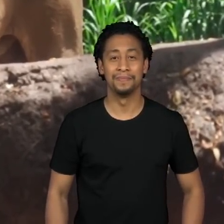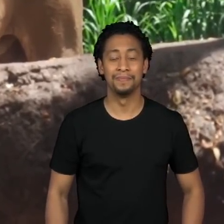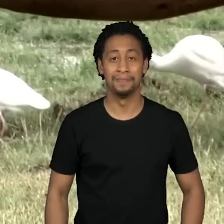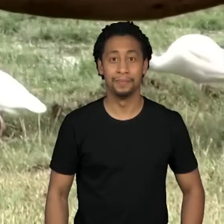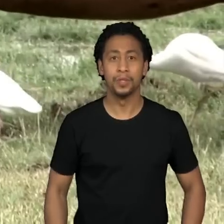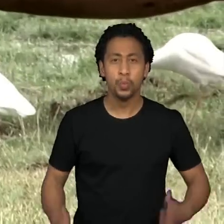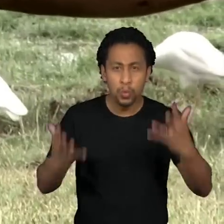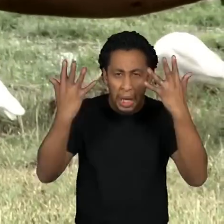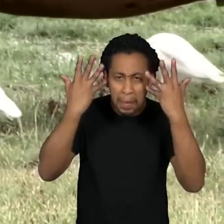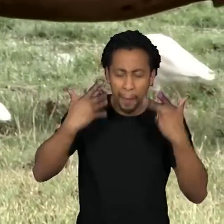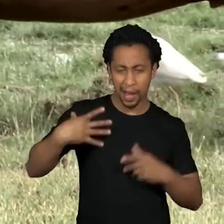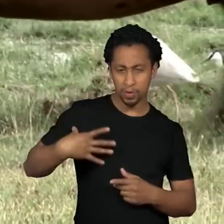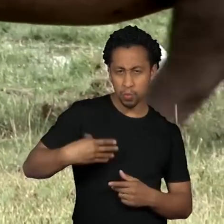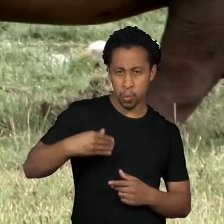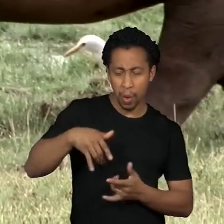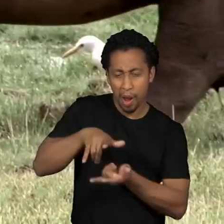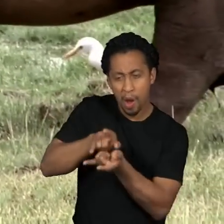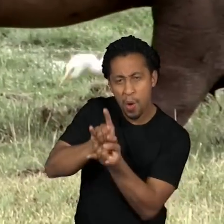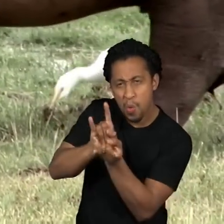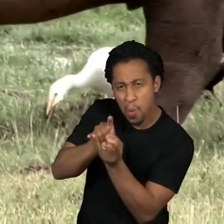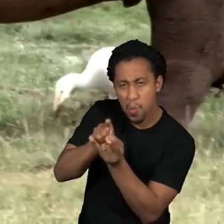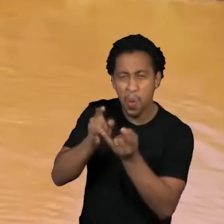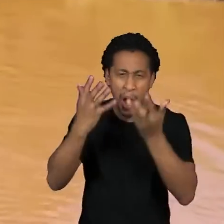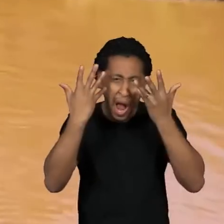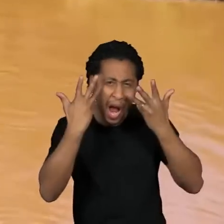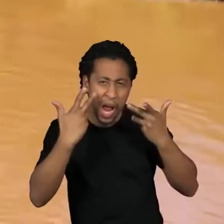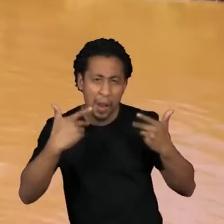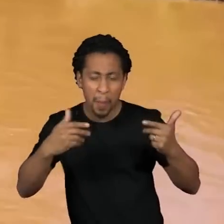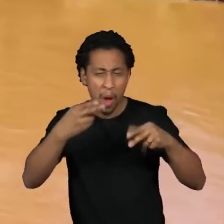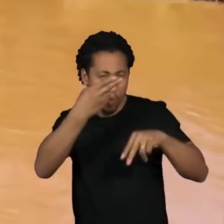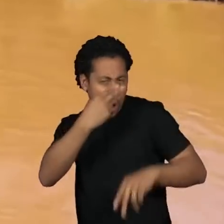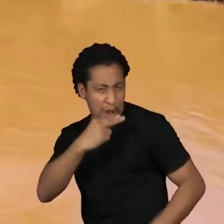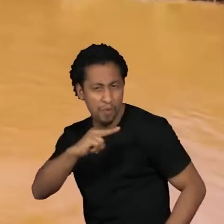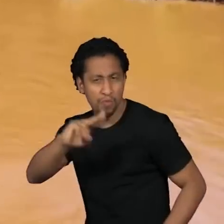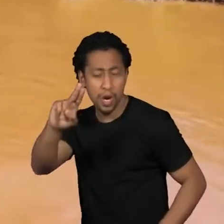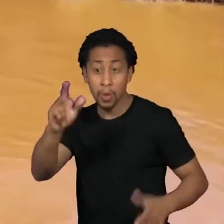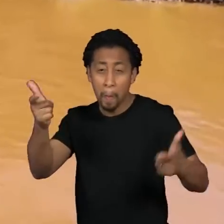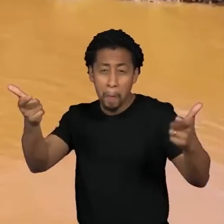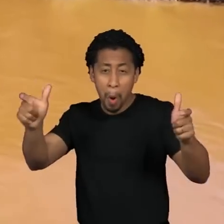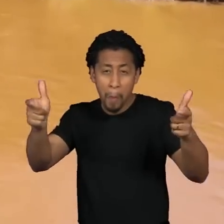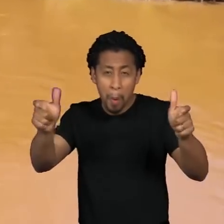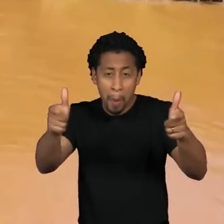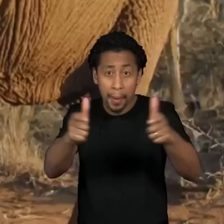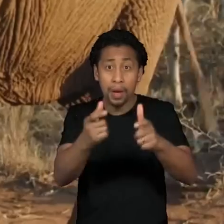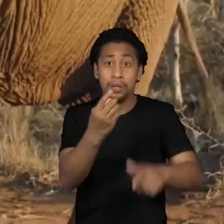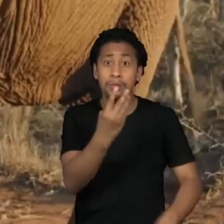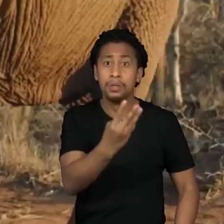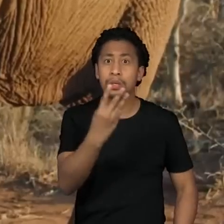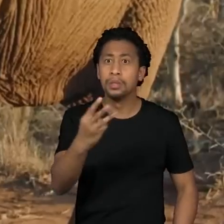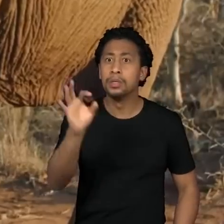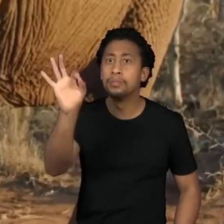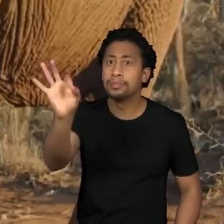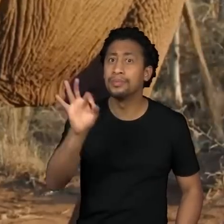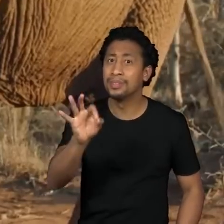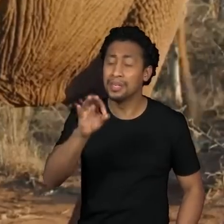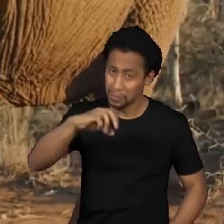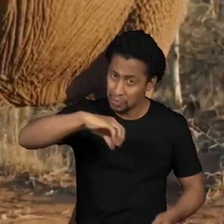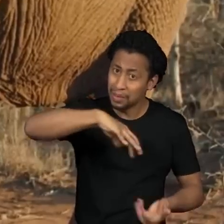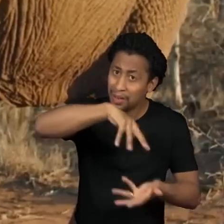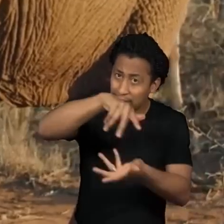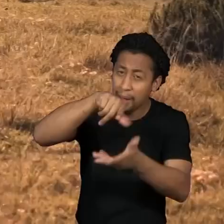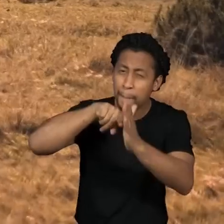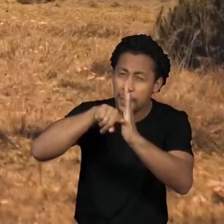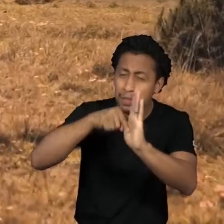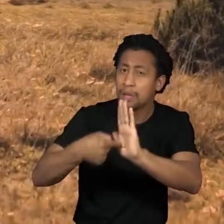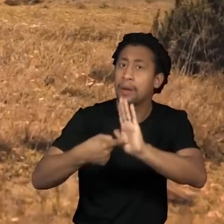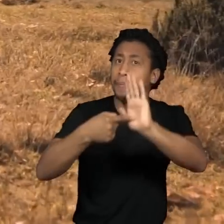Os grandes mamíferos perderam 1/3 do seu ambiente original no planeta. É o que revela estudo inédito sobre a